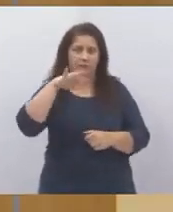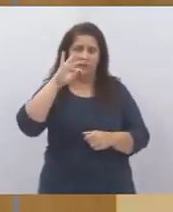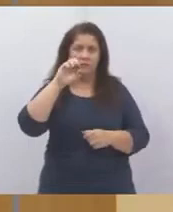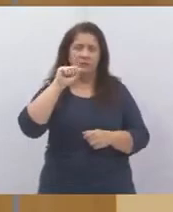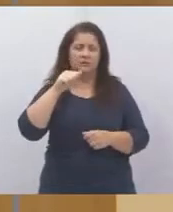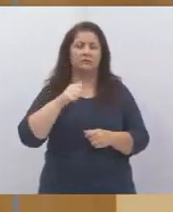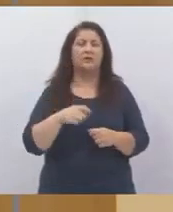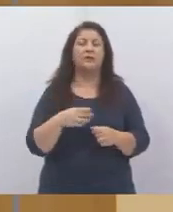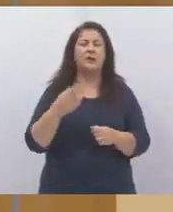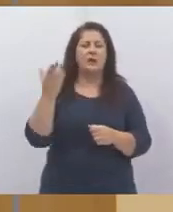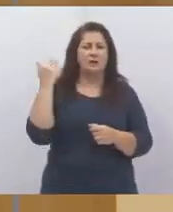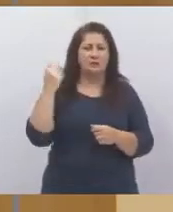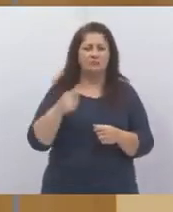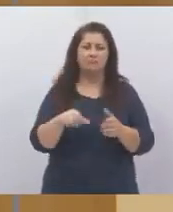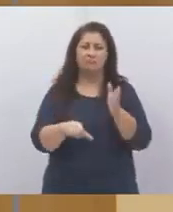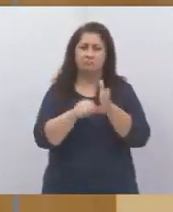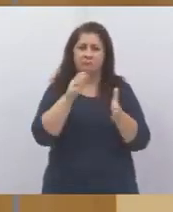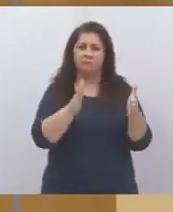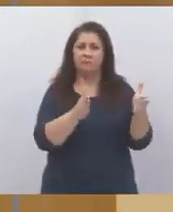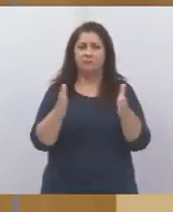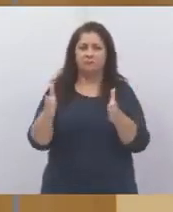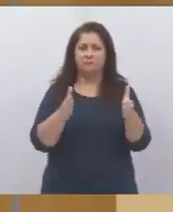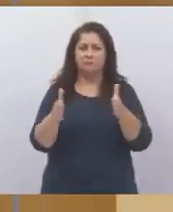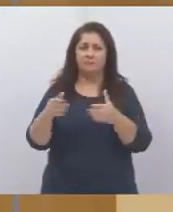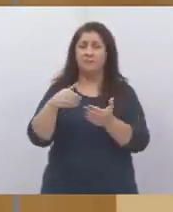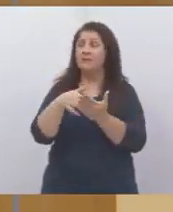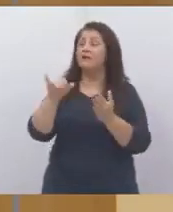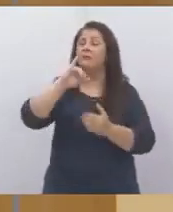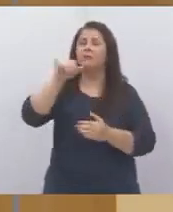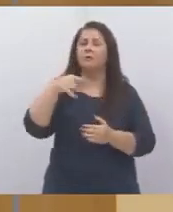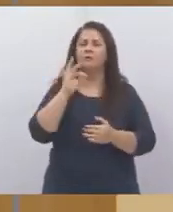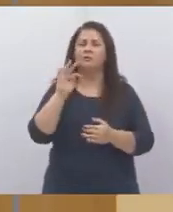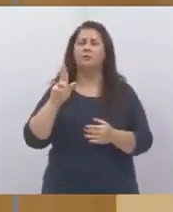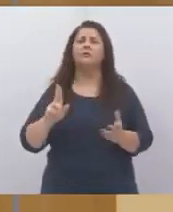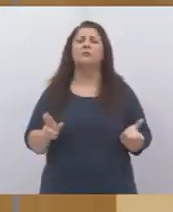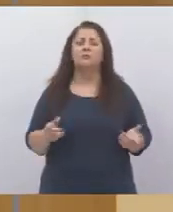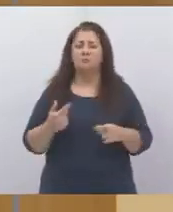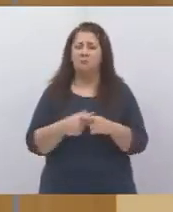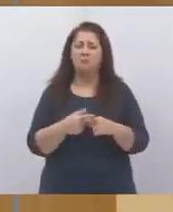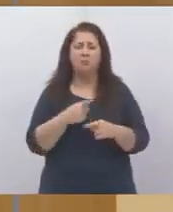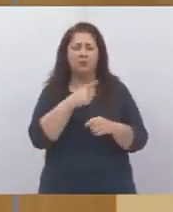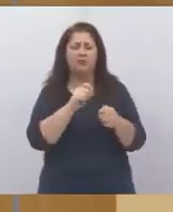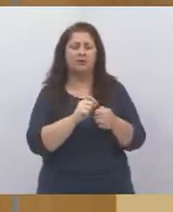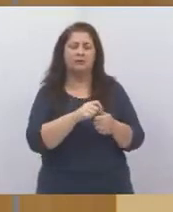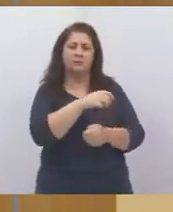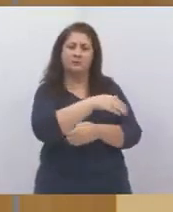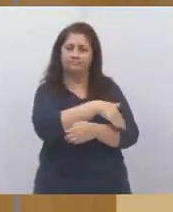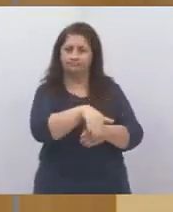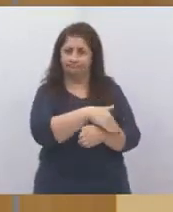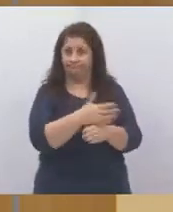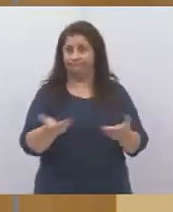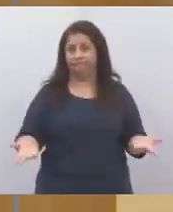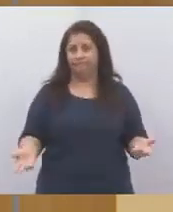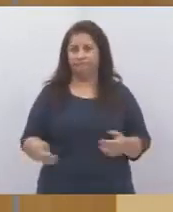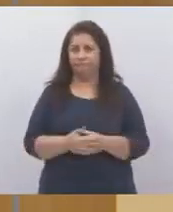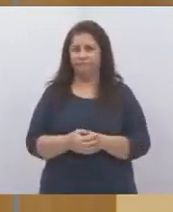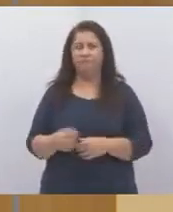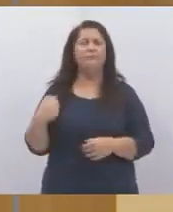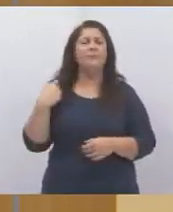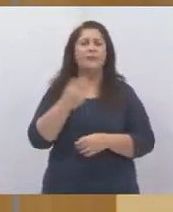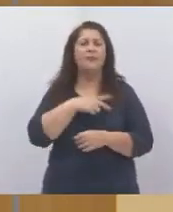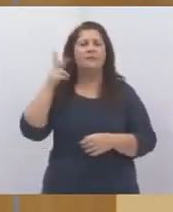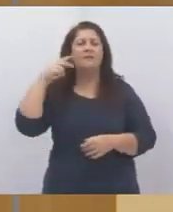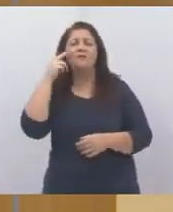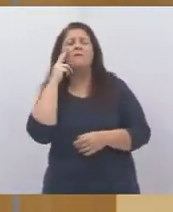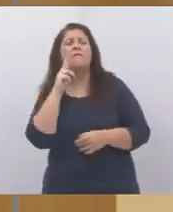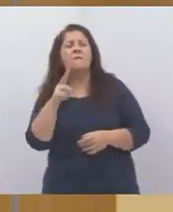legislatura que eu participei que foi encaminhado para o j u Por que que não aplicaram lá na Diogo Fontes mas aqui virar dois tiveram a